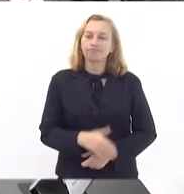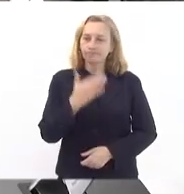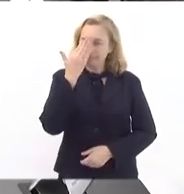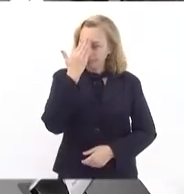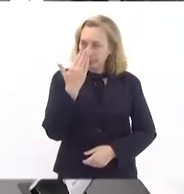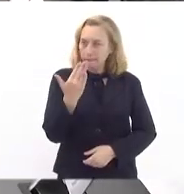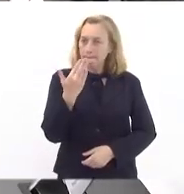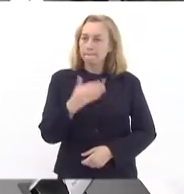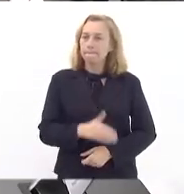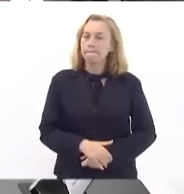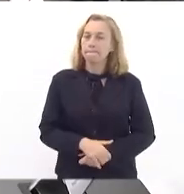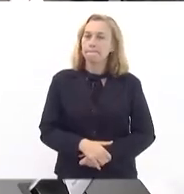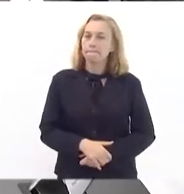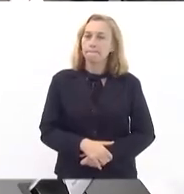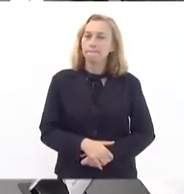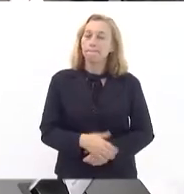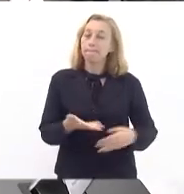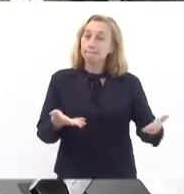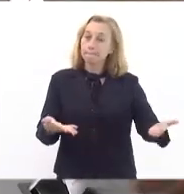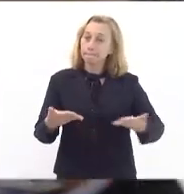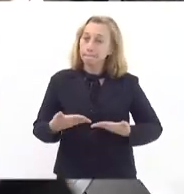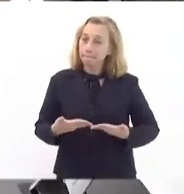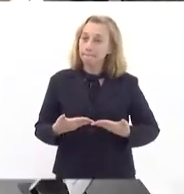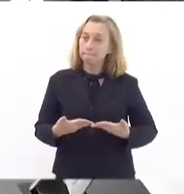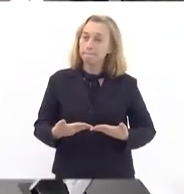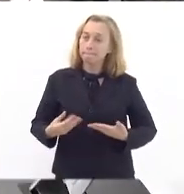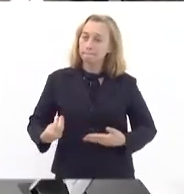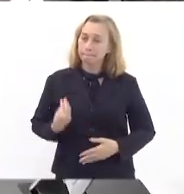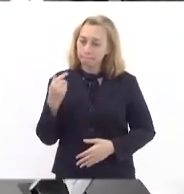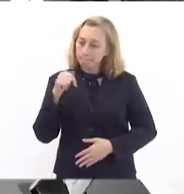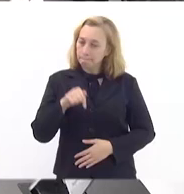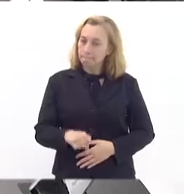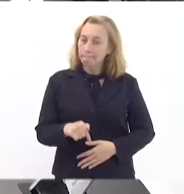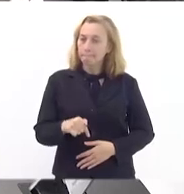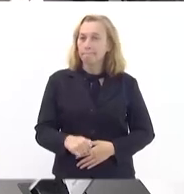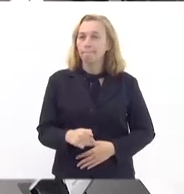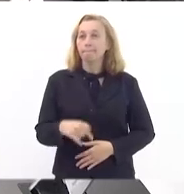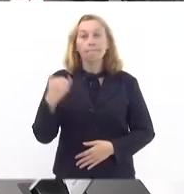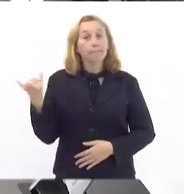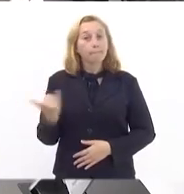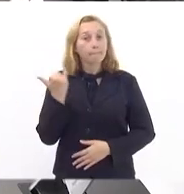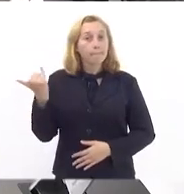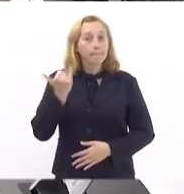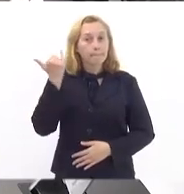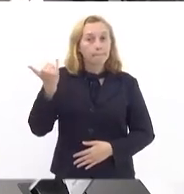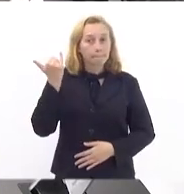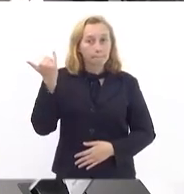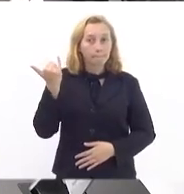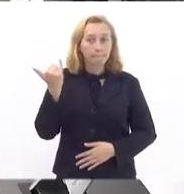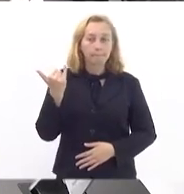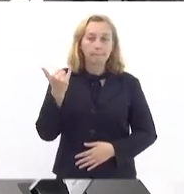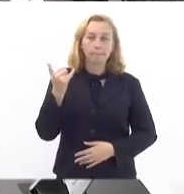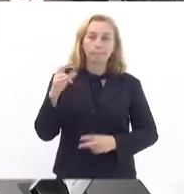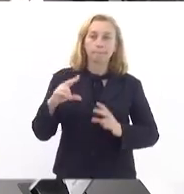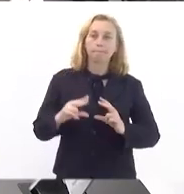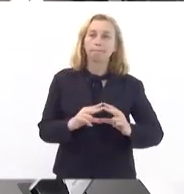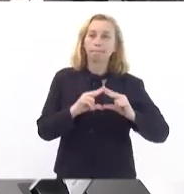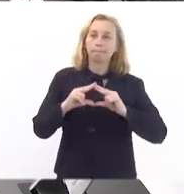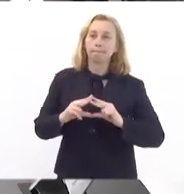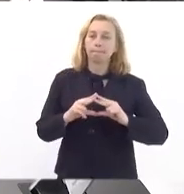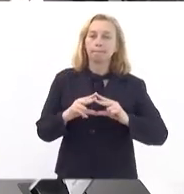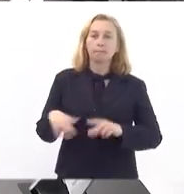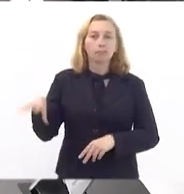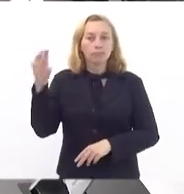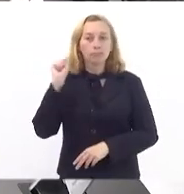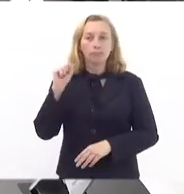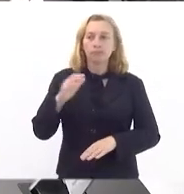agradeci imensamente o convite de estar aqui presente acho que é muito importante o reciclador excelente sem ouvidos